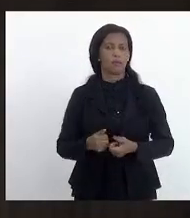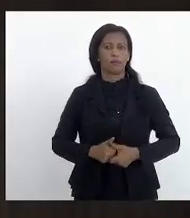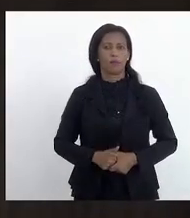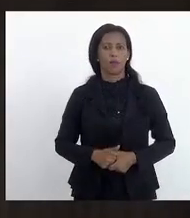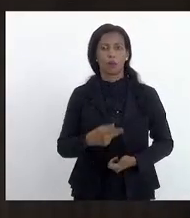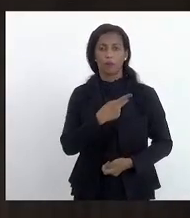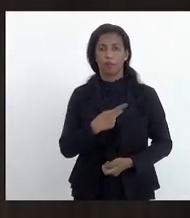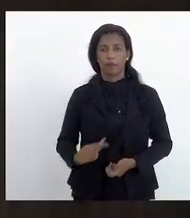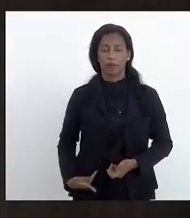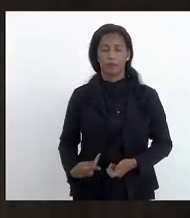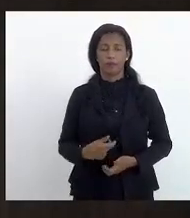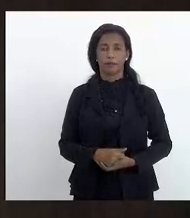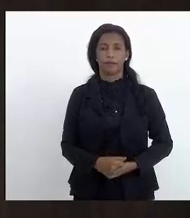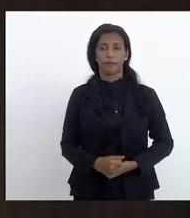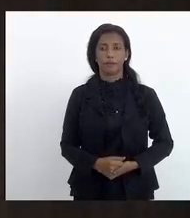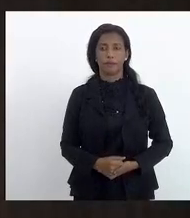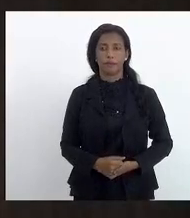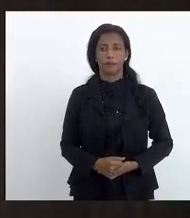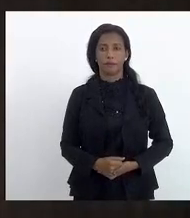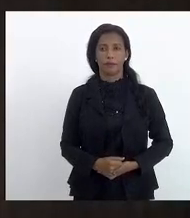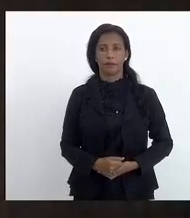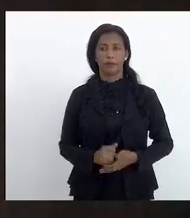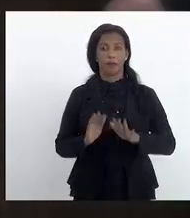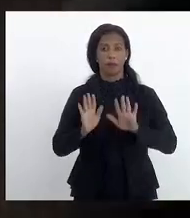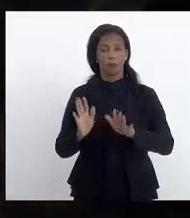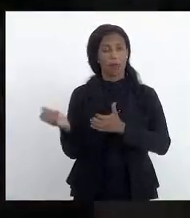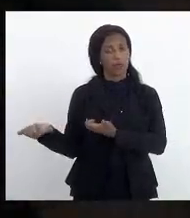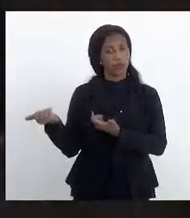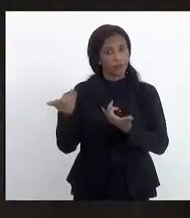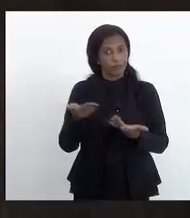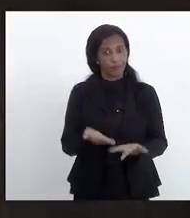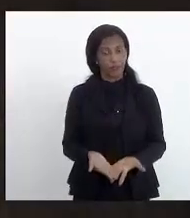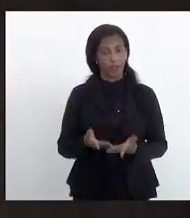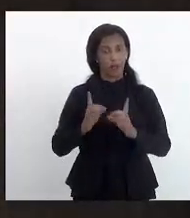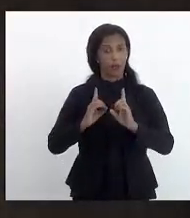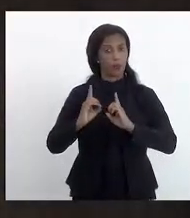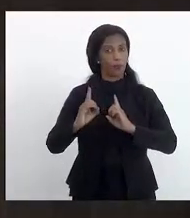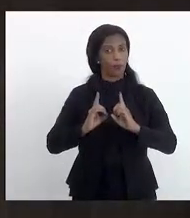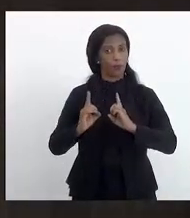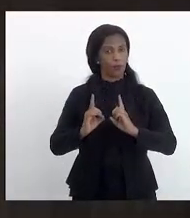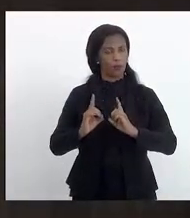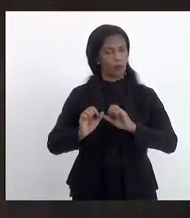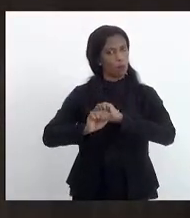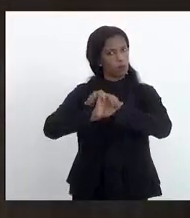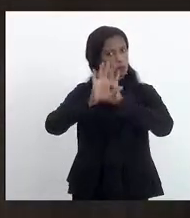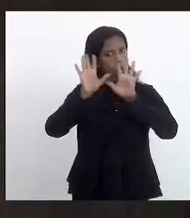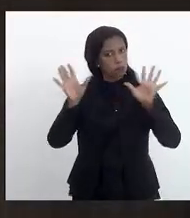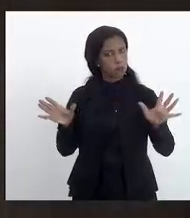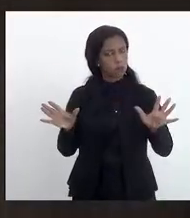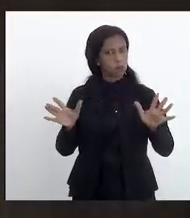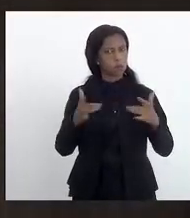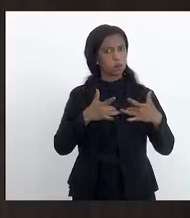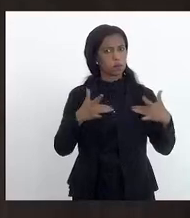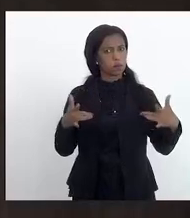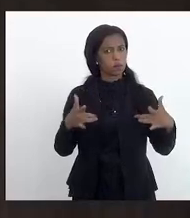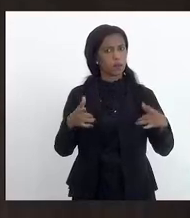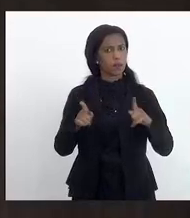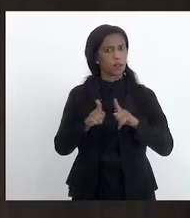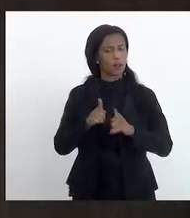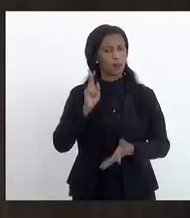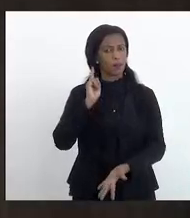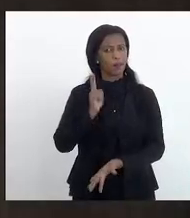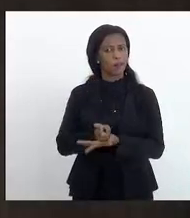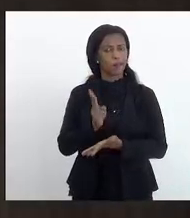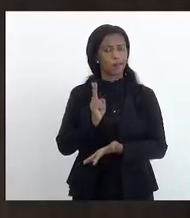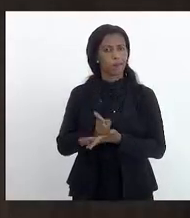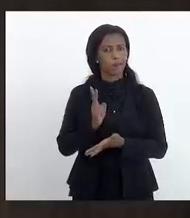com a presidência, mas trazendo aqui o debate franco, fraterno e